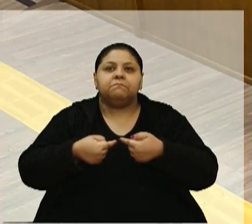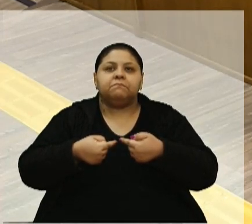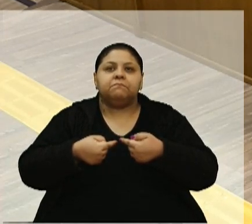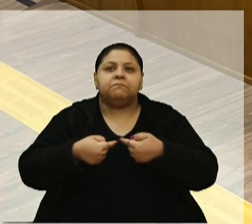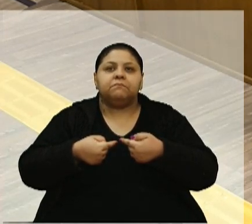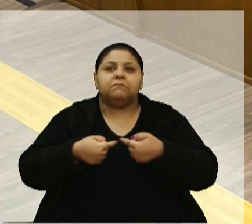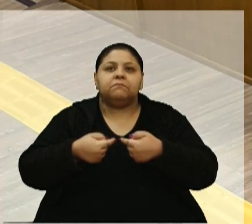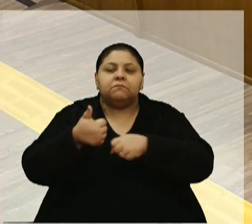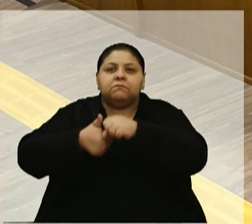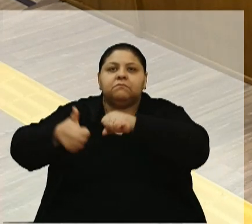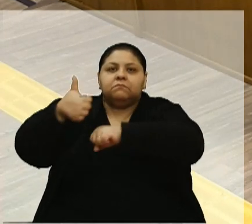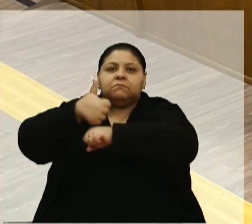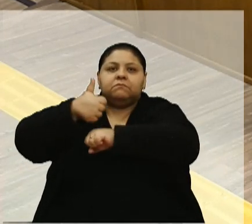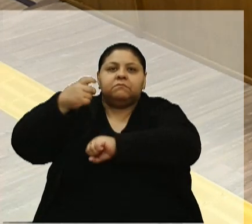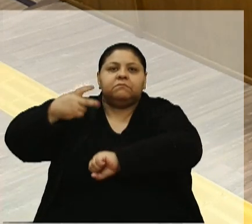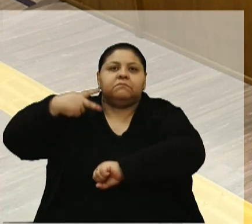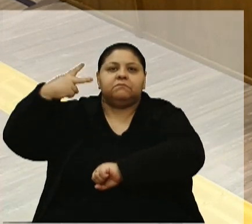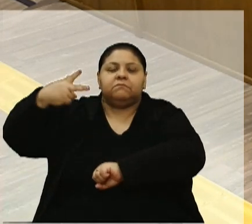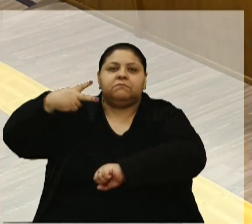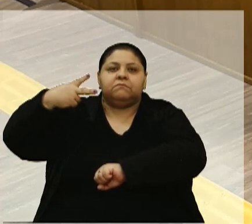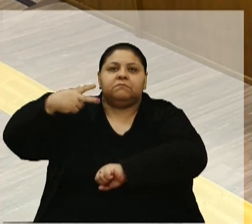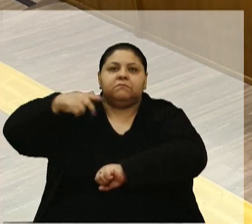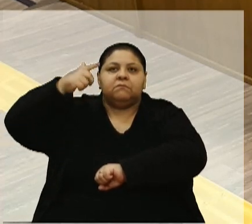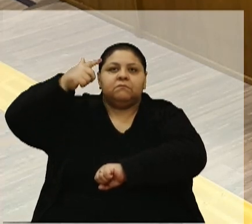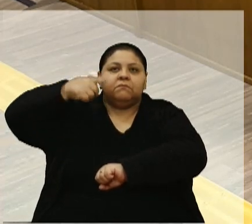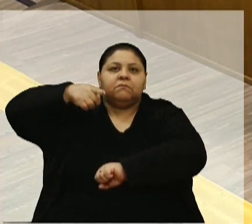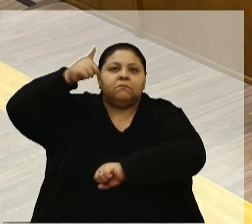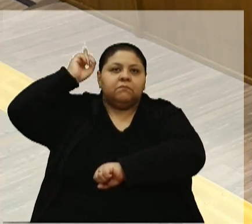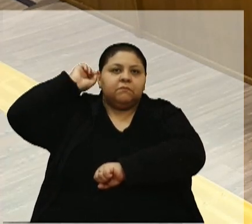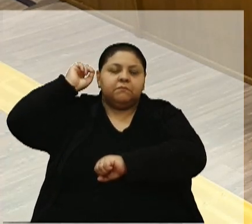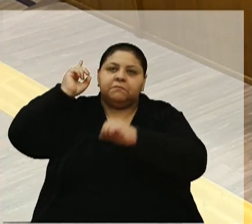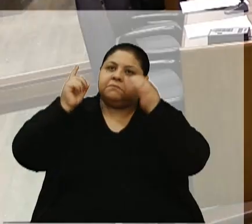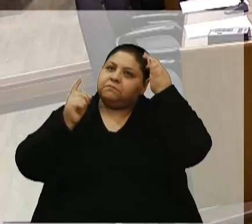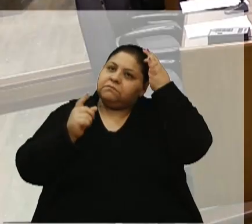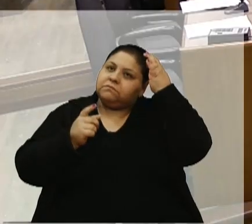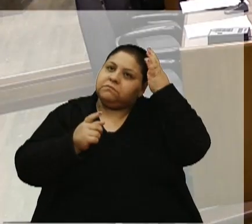Então, ad hoc, vereador Lucas Dil.